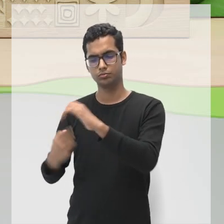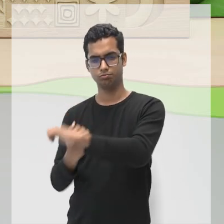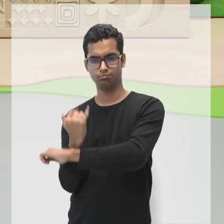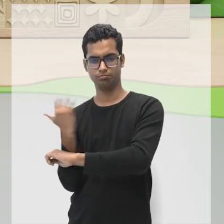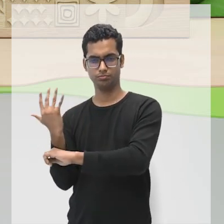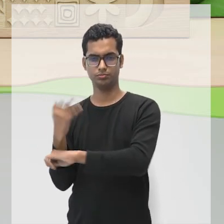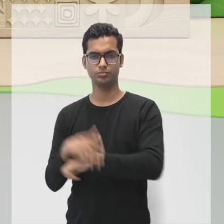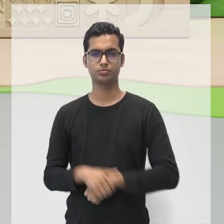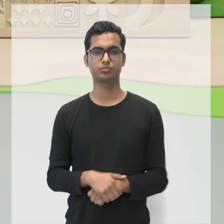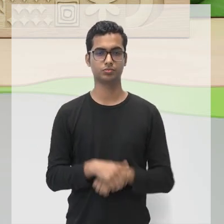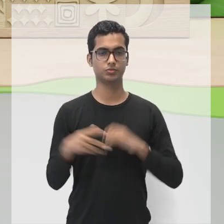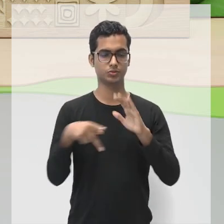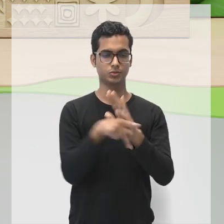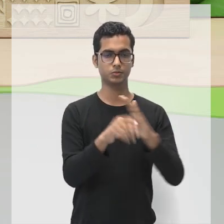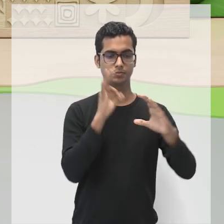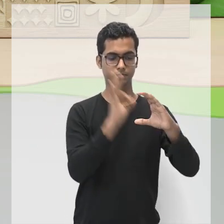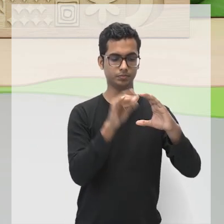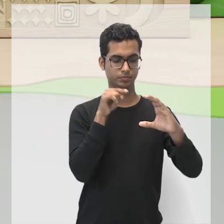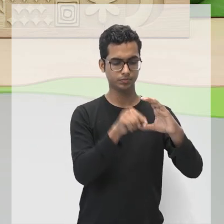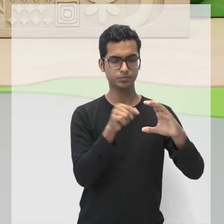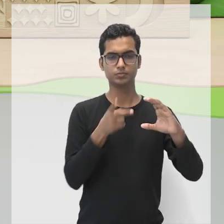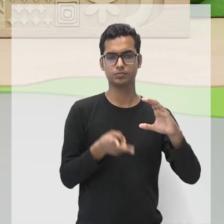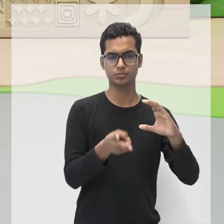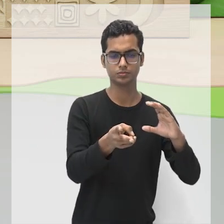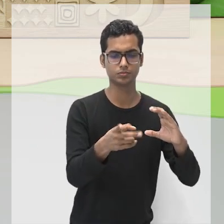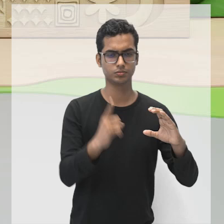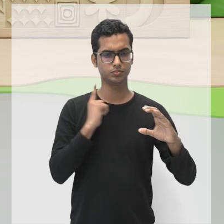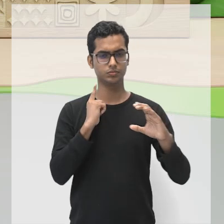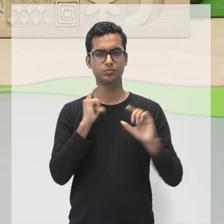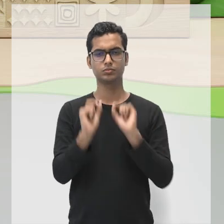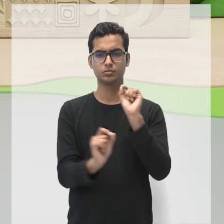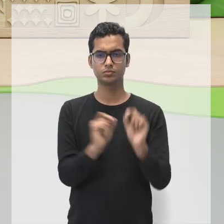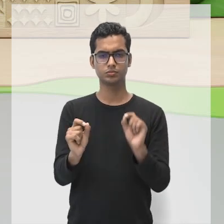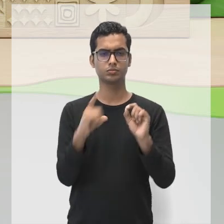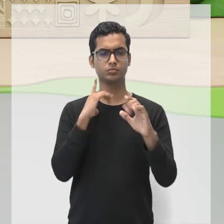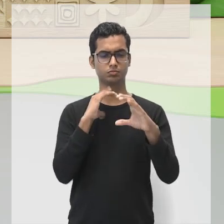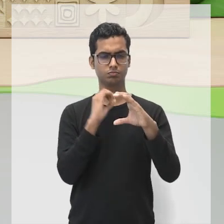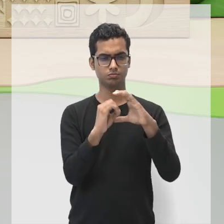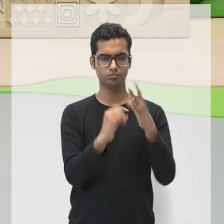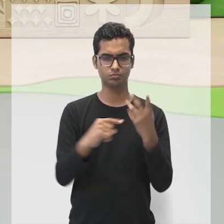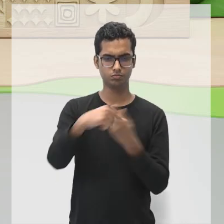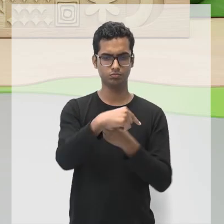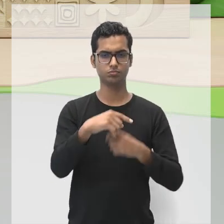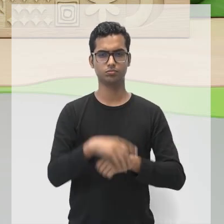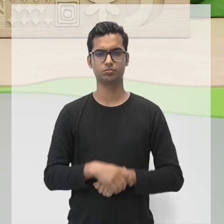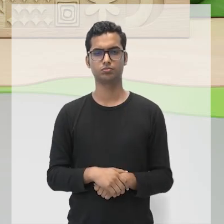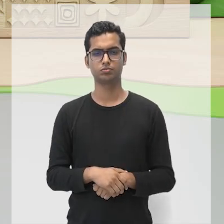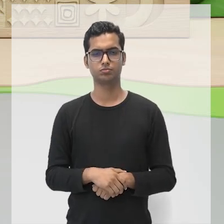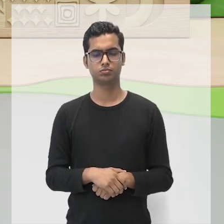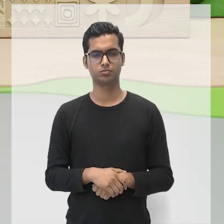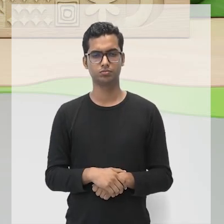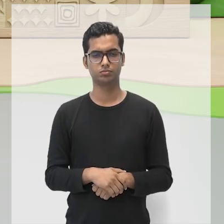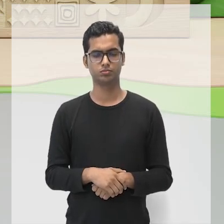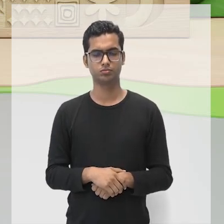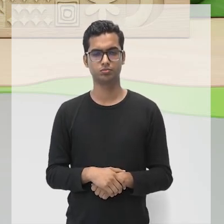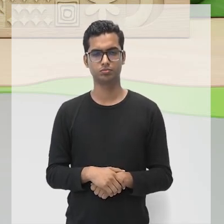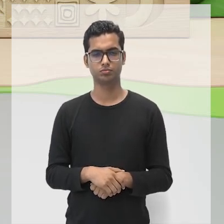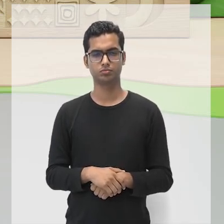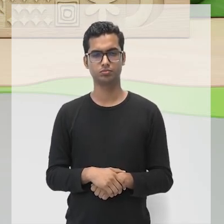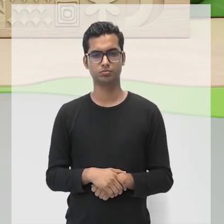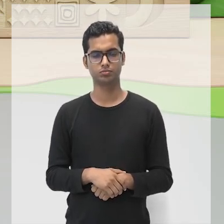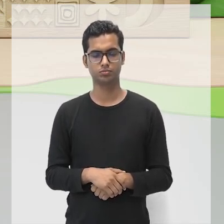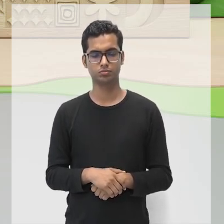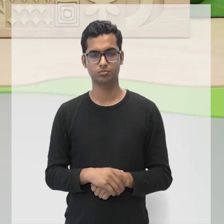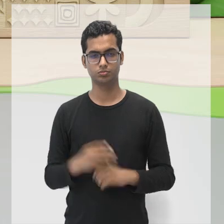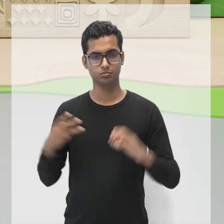Embora a célula eucariótica seja composta basicamente pelos componentes, as células de